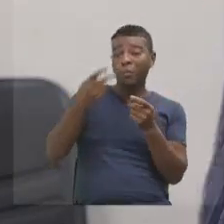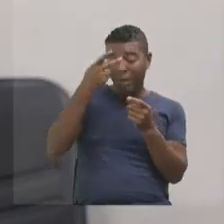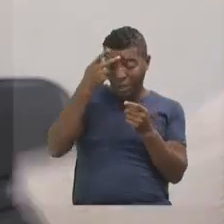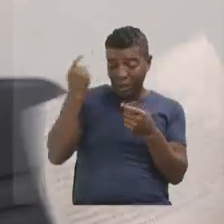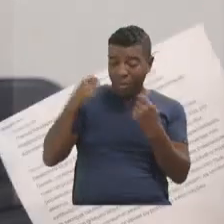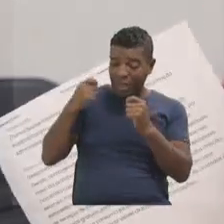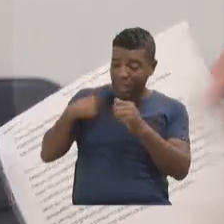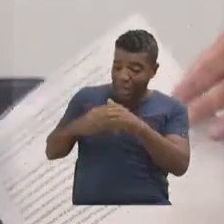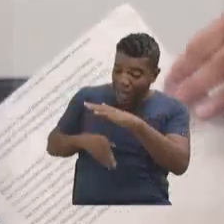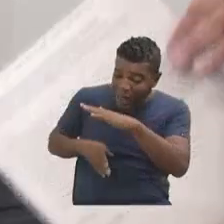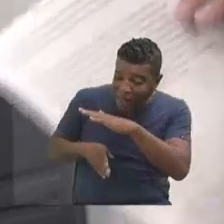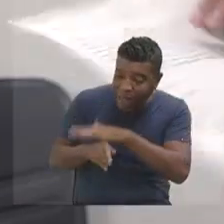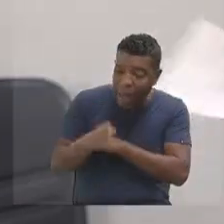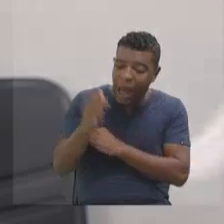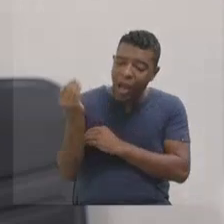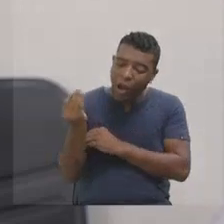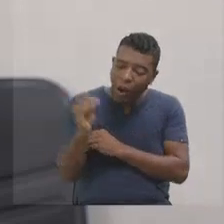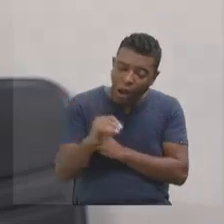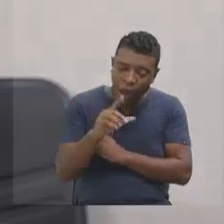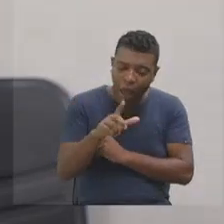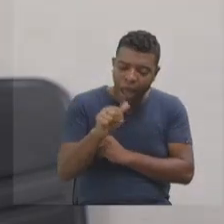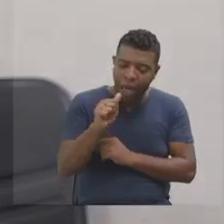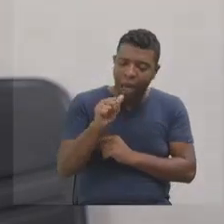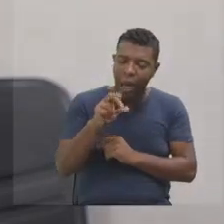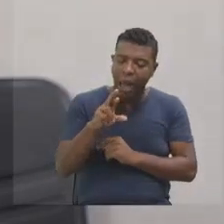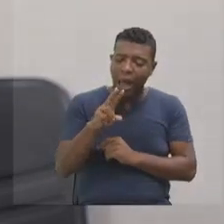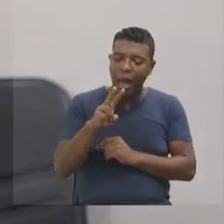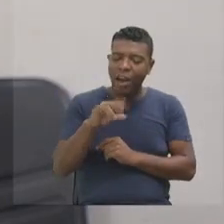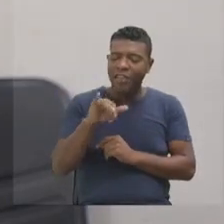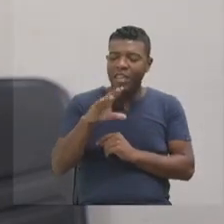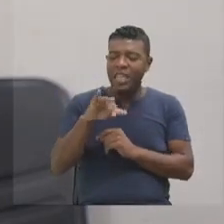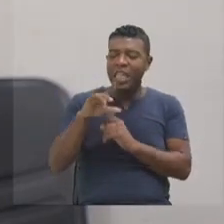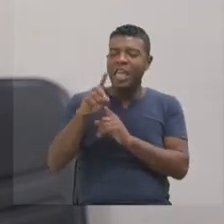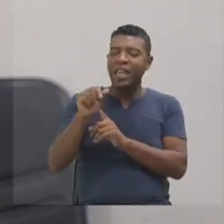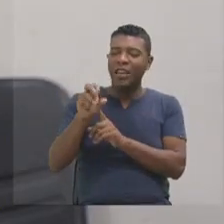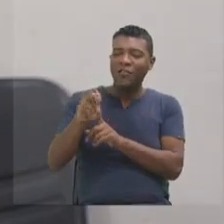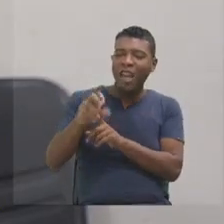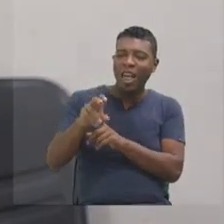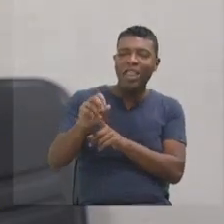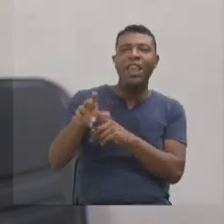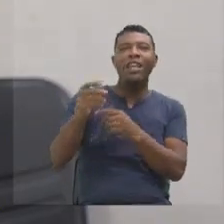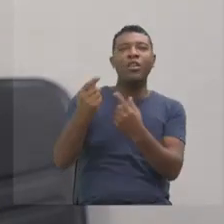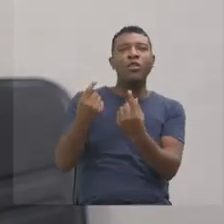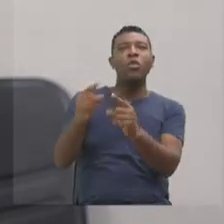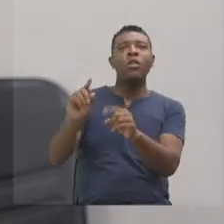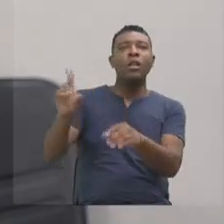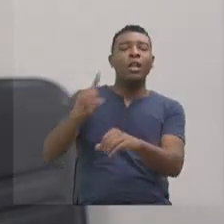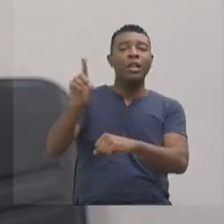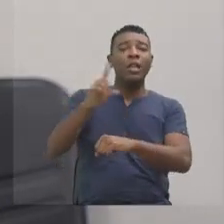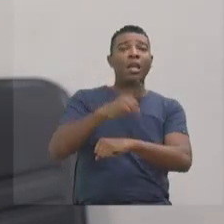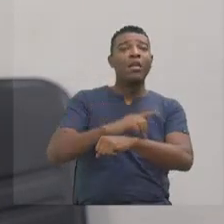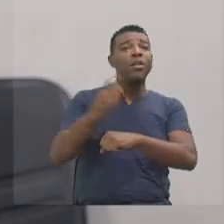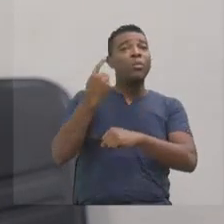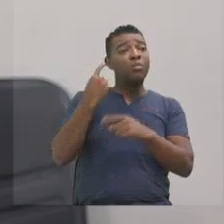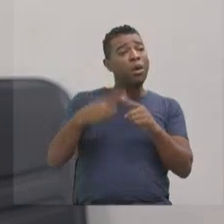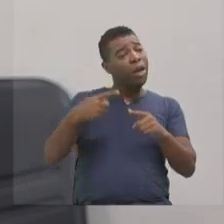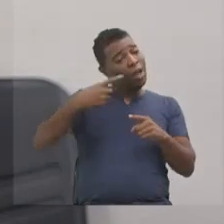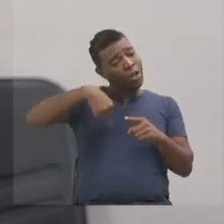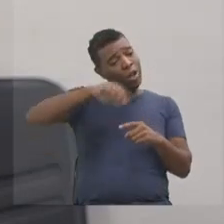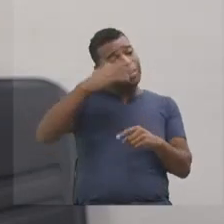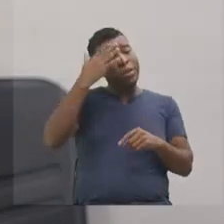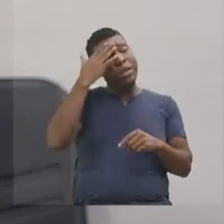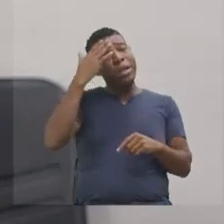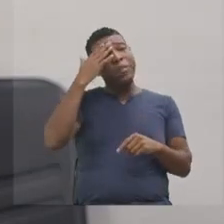colocar larcida é para que a gente consiga combater a dengue porque a gente sabe como que ele vem e temos a novidade